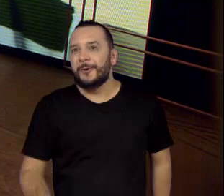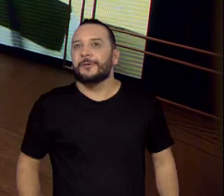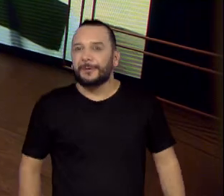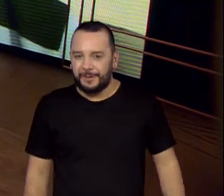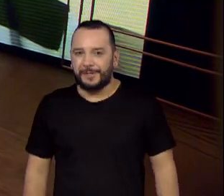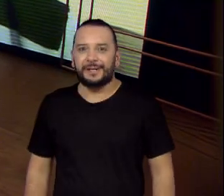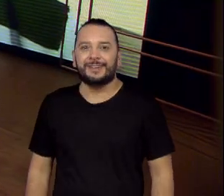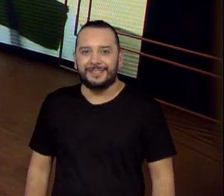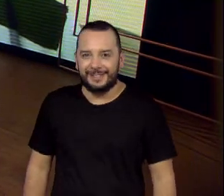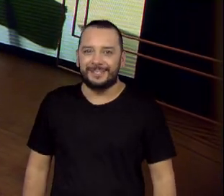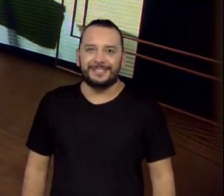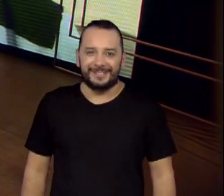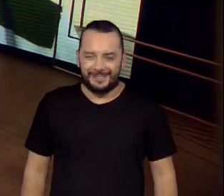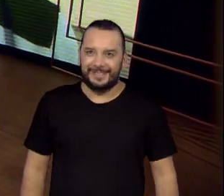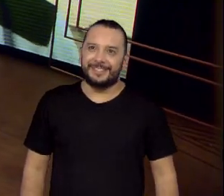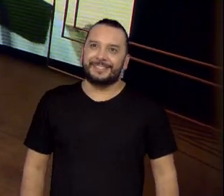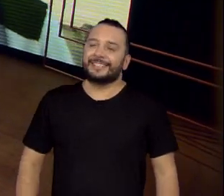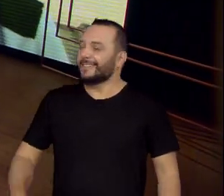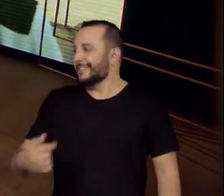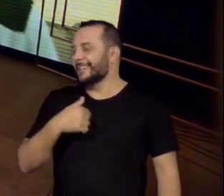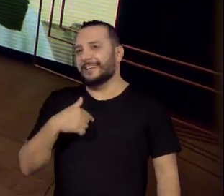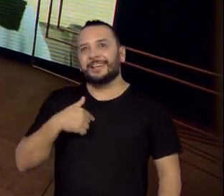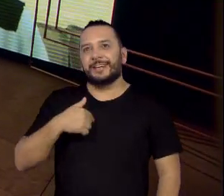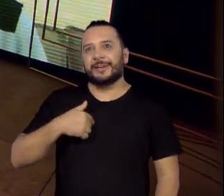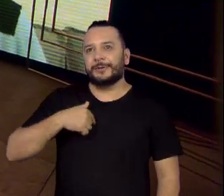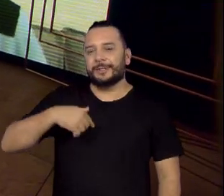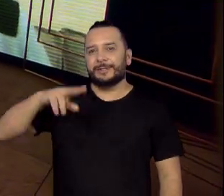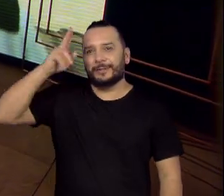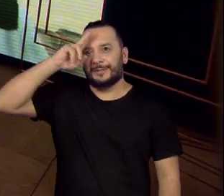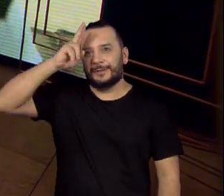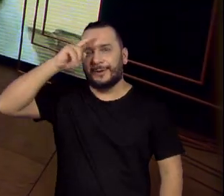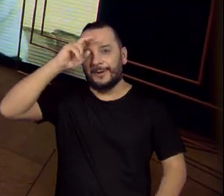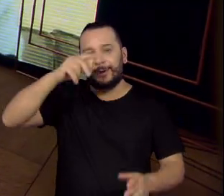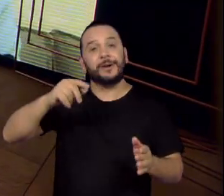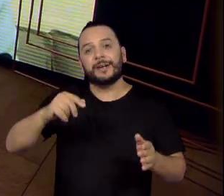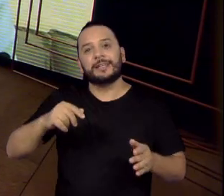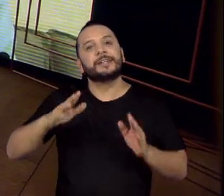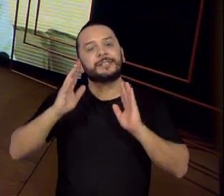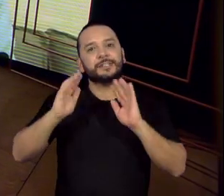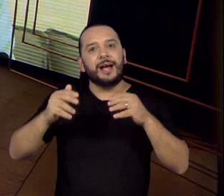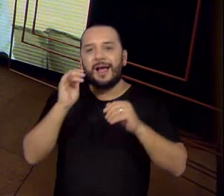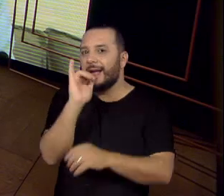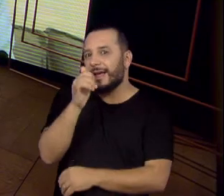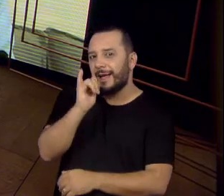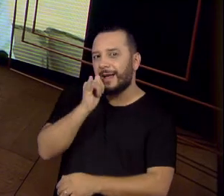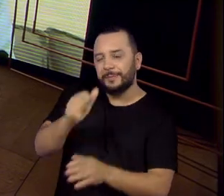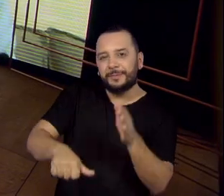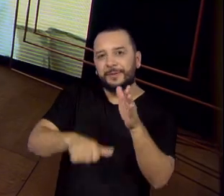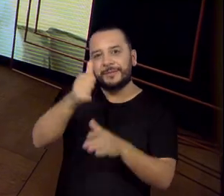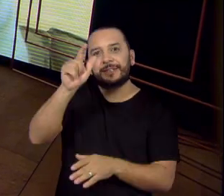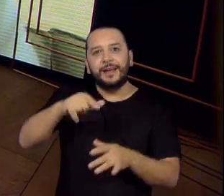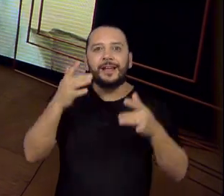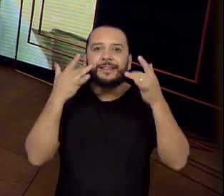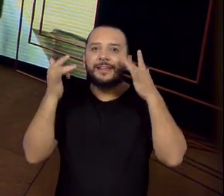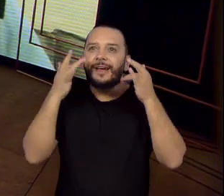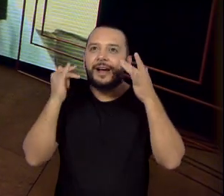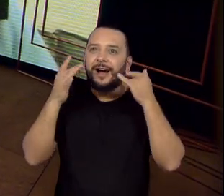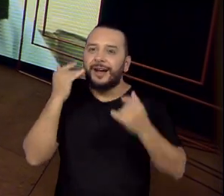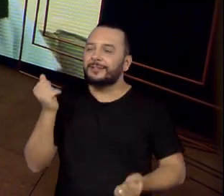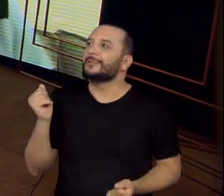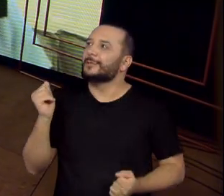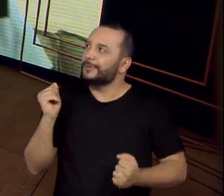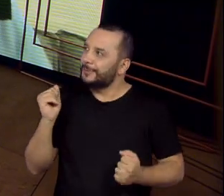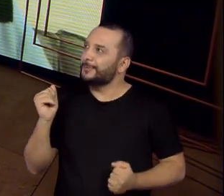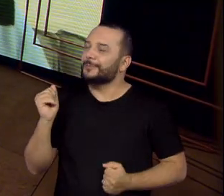Então, eu mergulhei numa coisa que eu nunca tinha mergulhado, que era o teatro. É. E curioso, porque vi dentro de teatro,